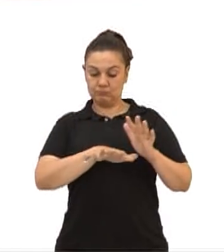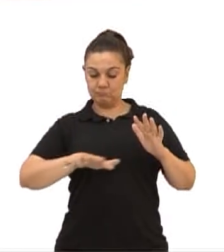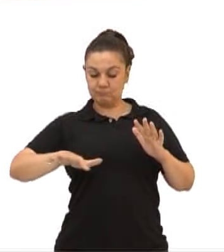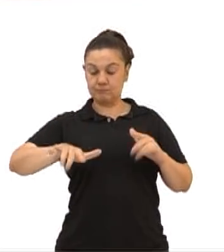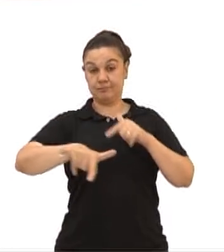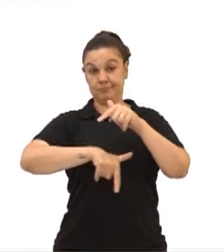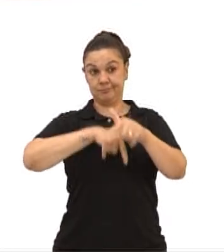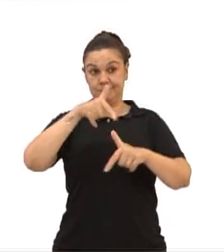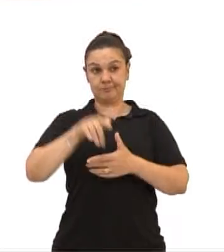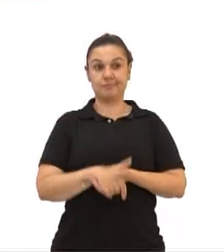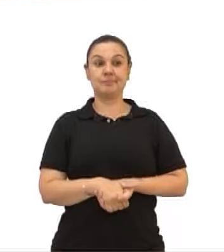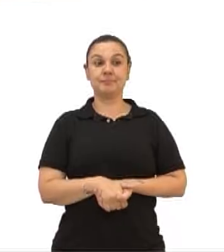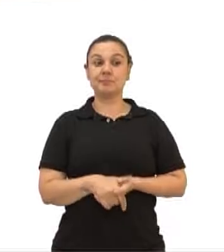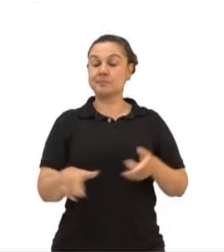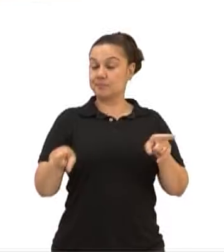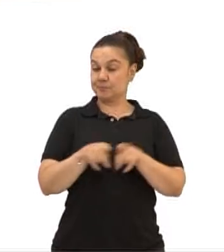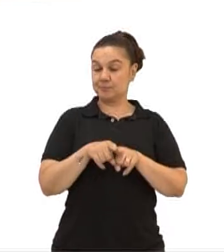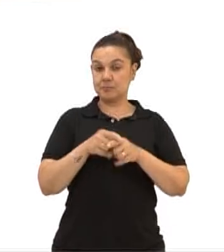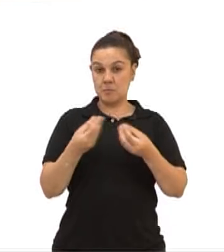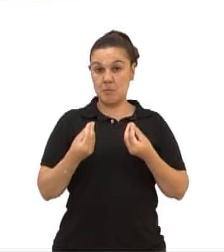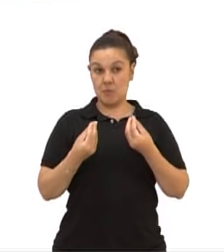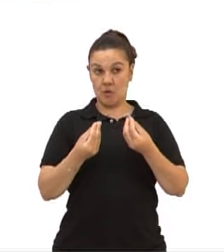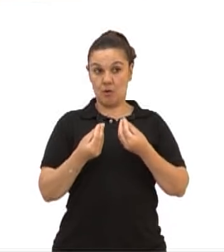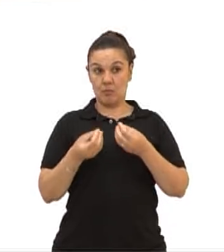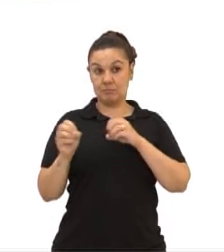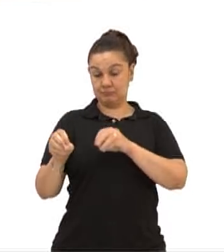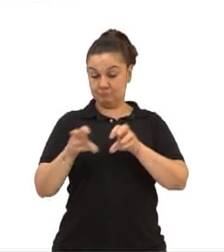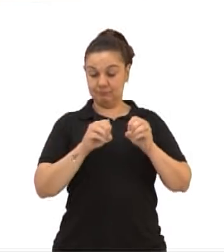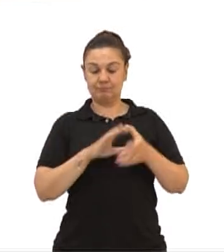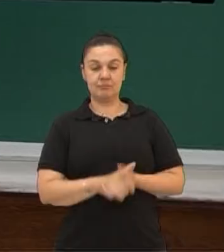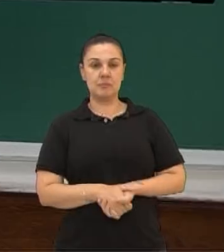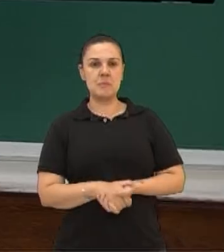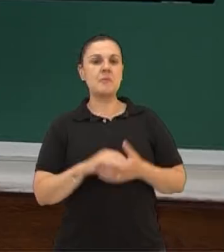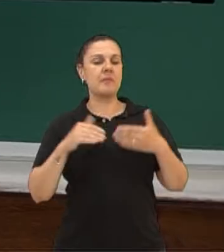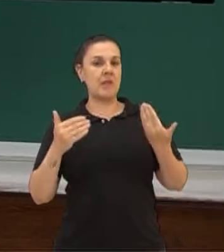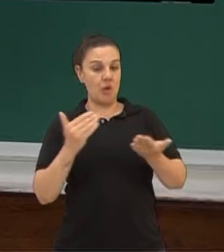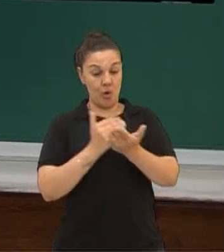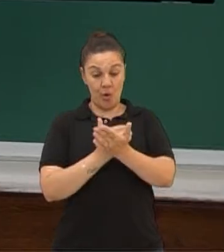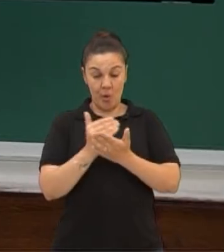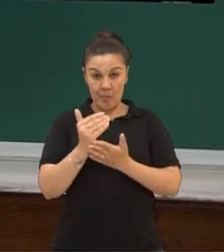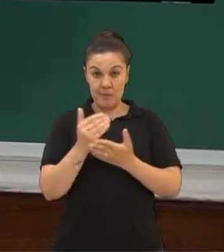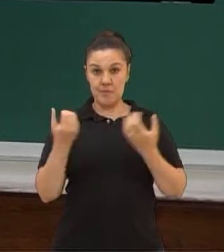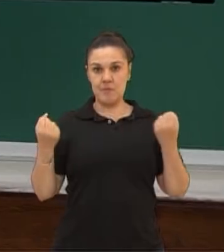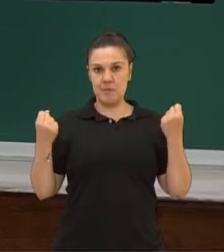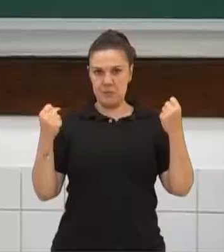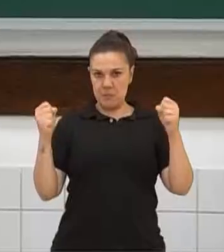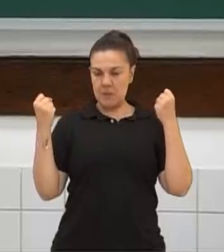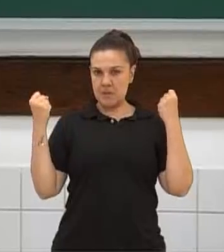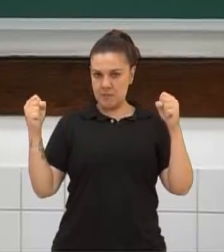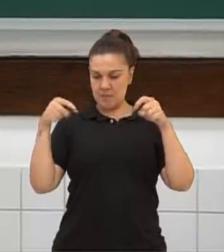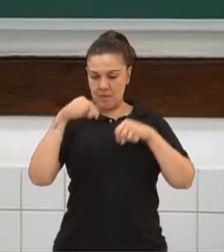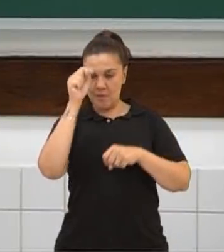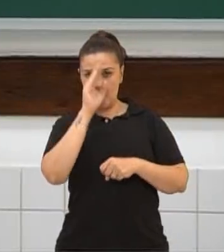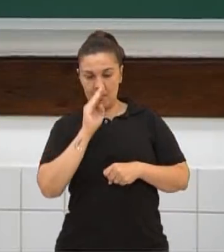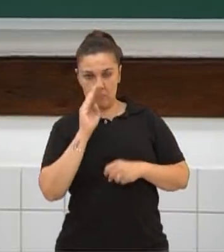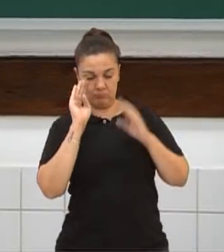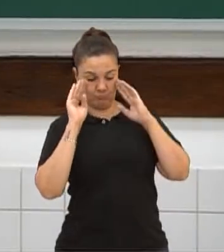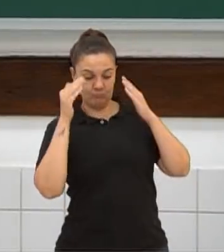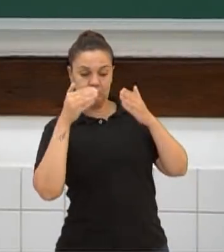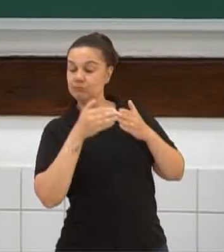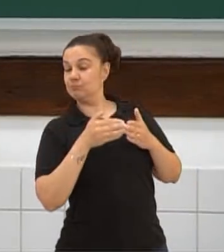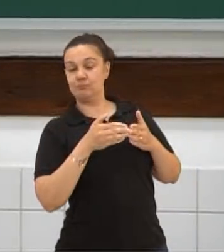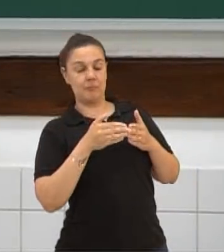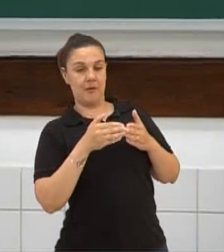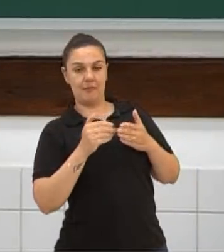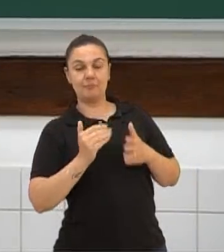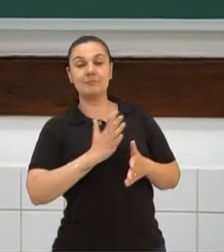de atuação e a forma de ser ensinada. Ou seja, no início, a educação física no Brasil, ela estava